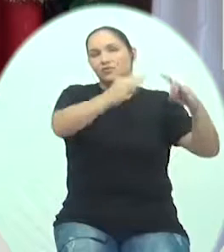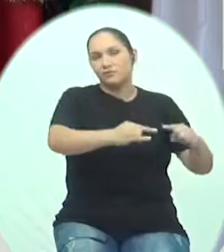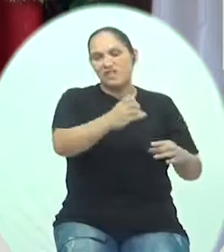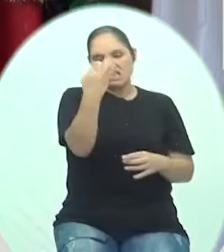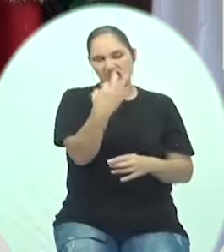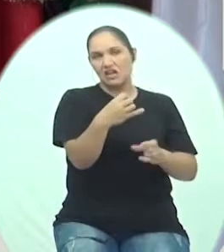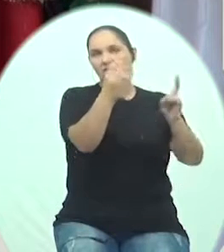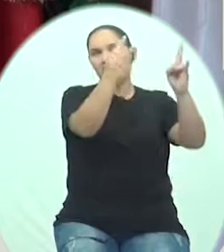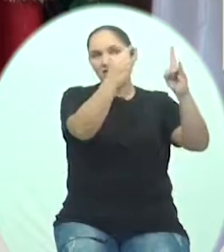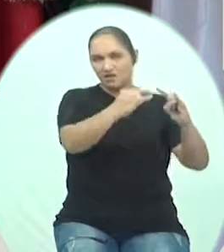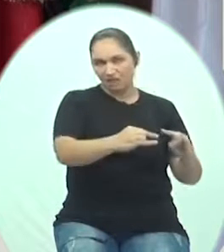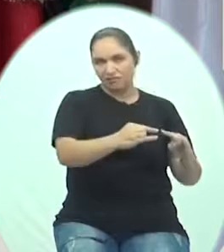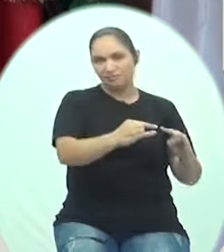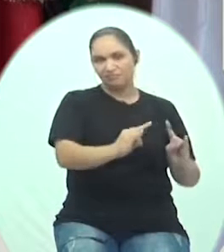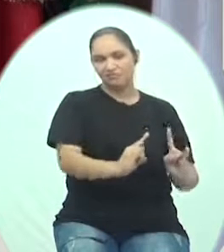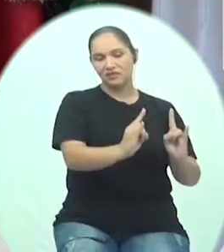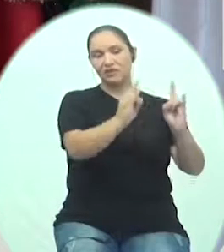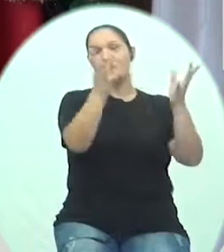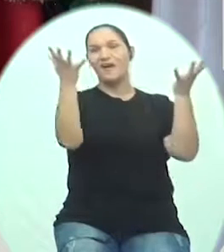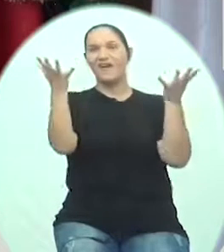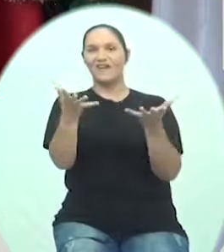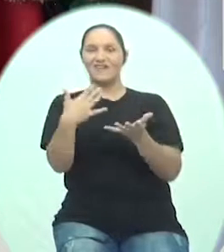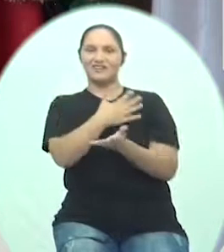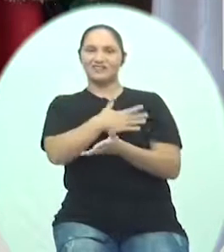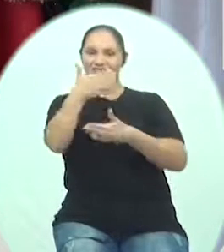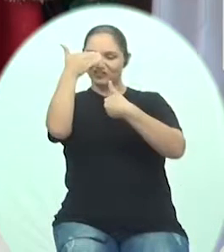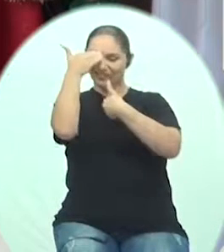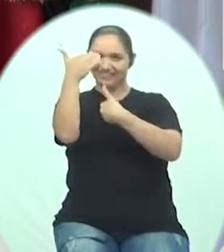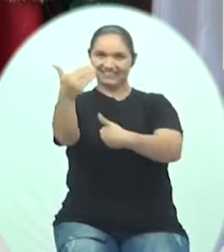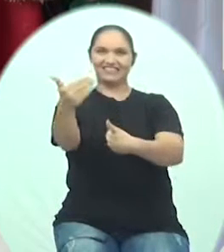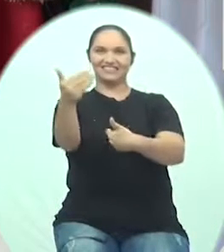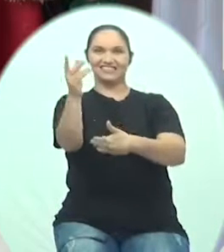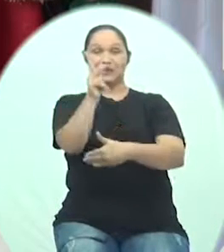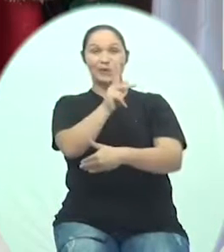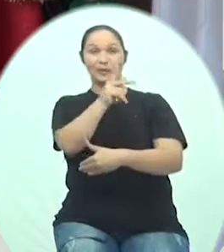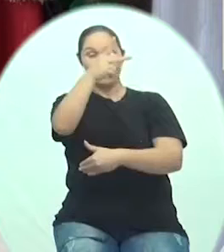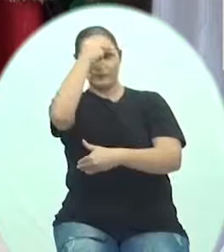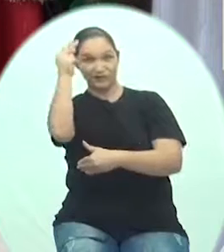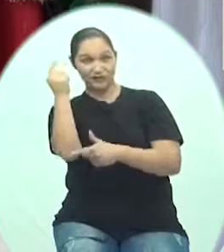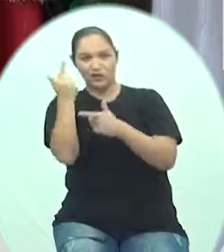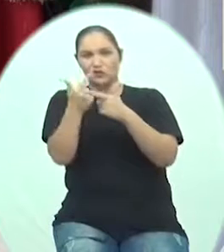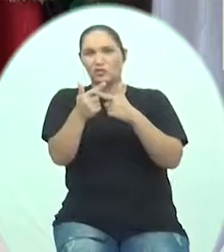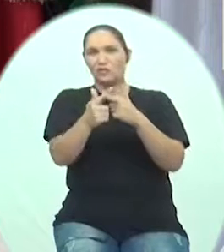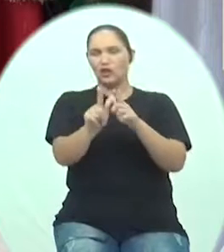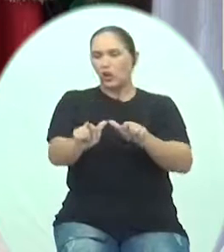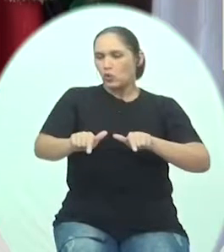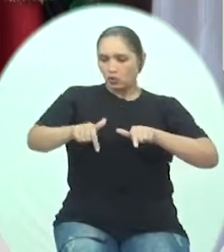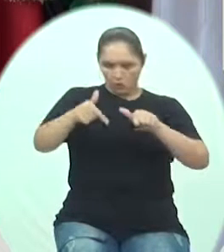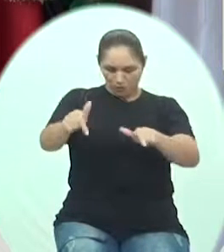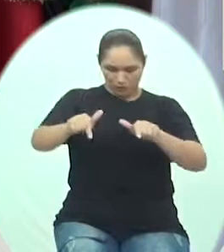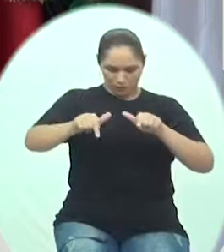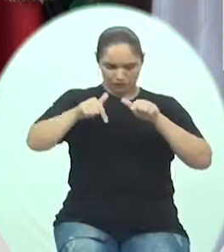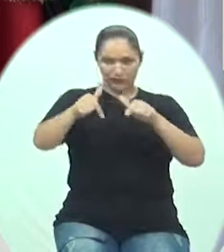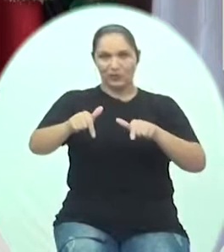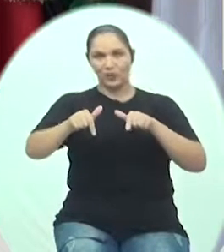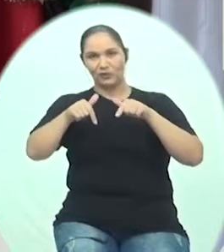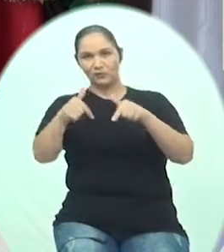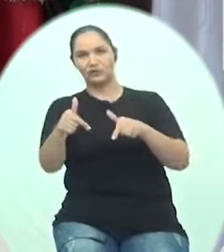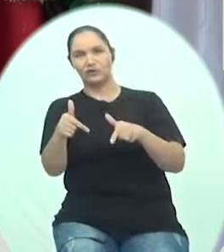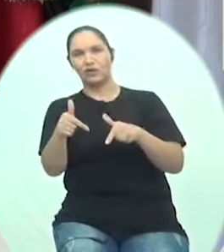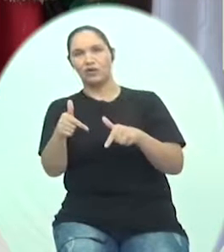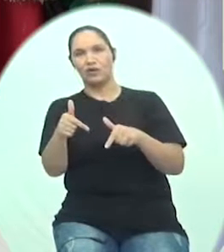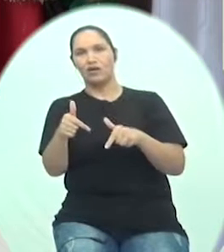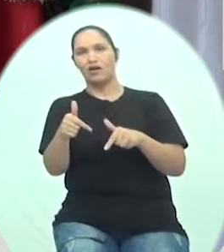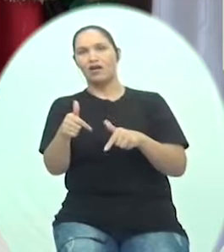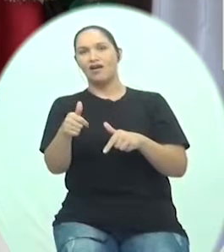eh a gente tem que parabenizar o prefeito que insistiu porque foram inúmeras vezes ido à Brasília